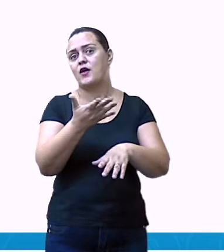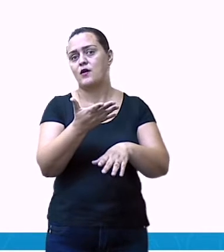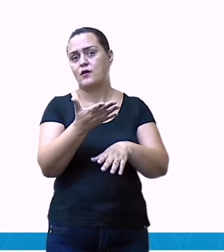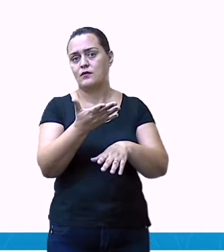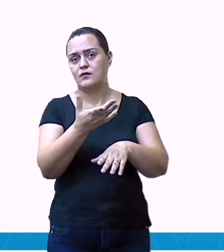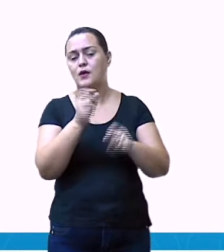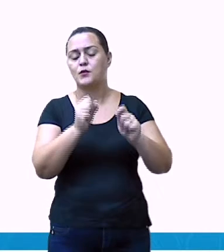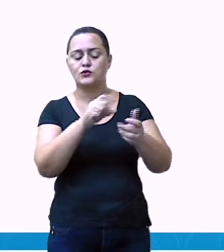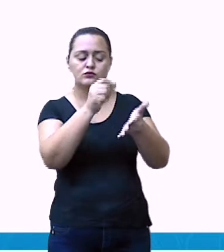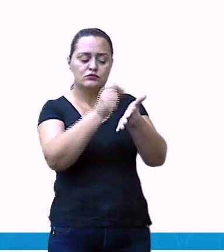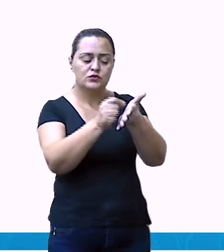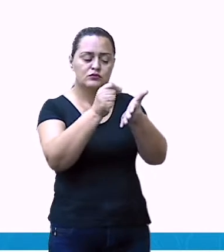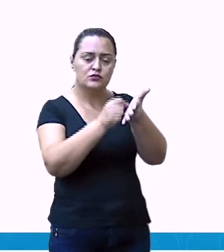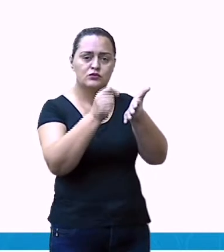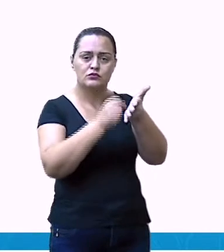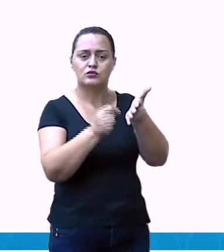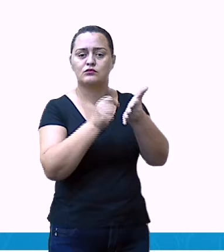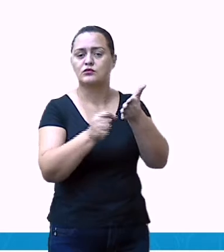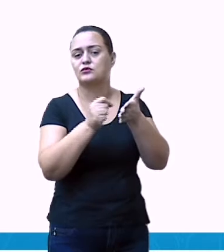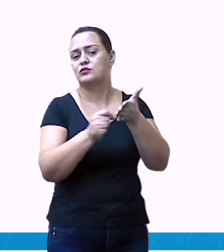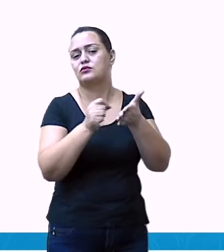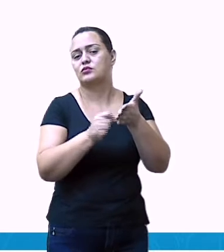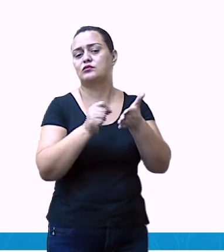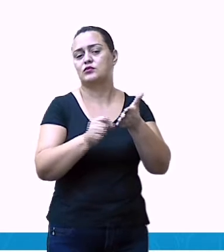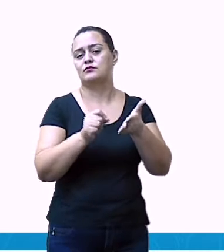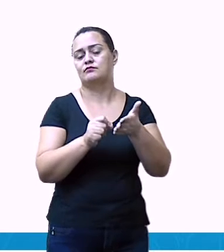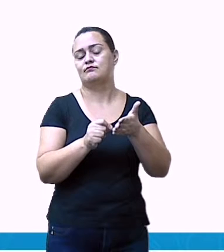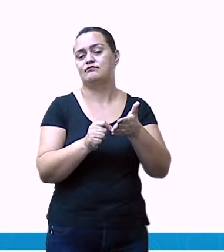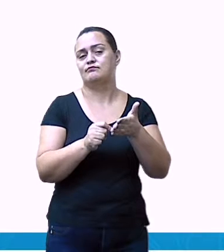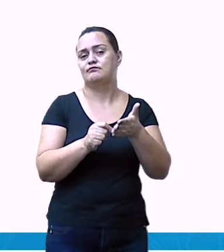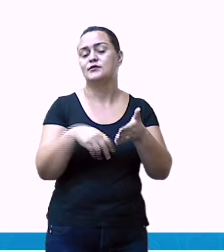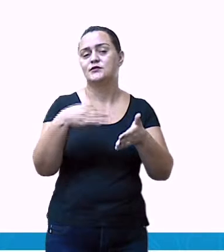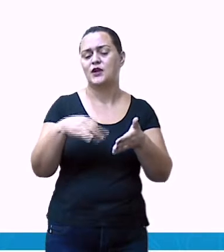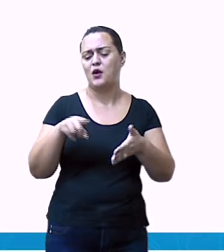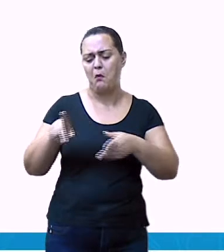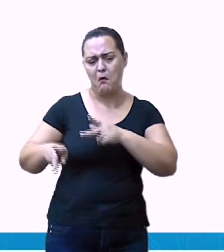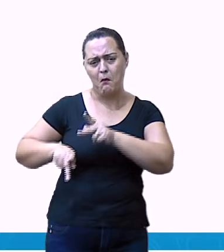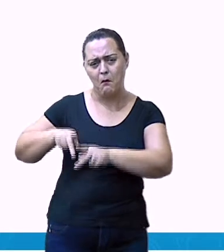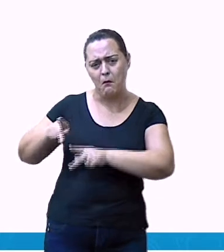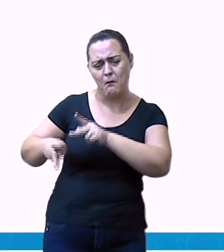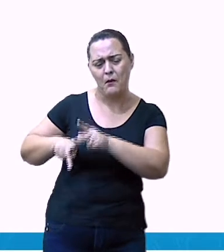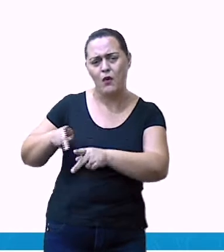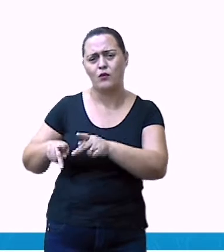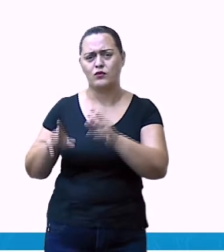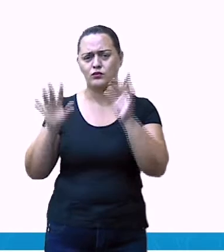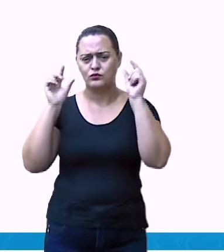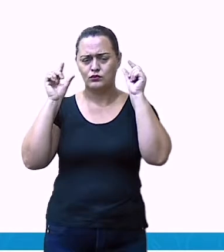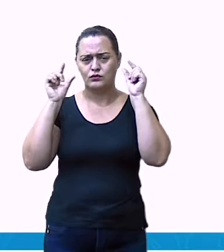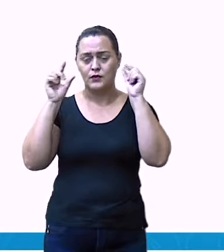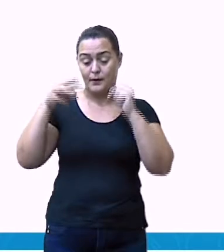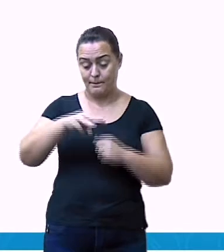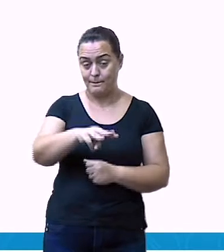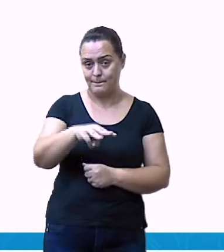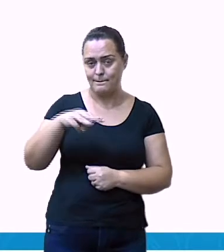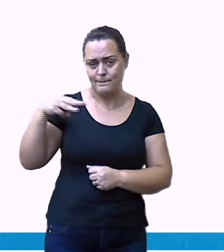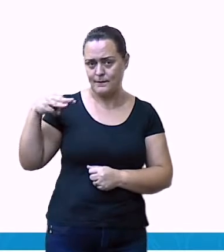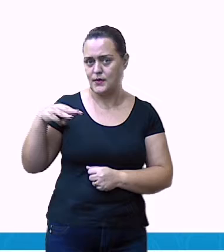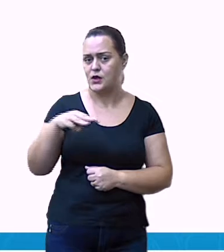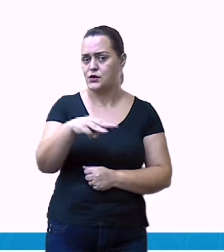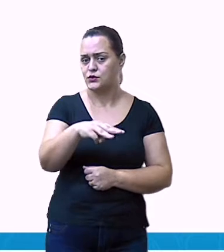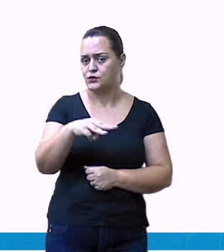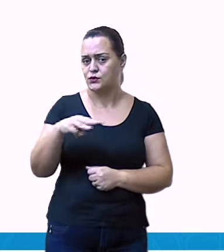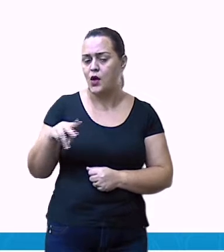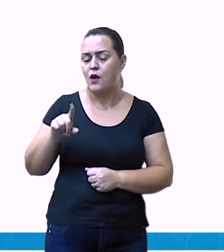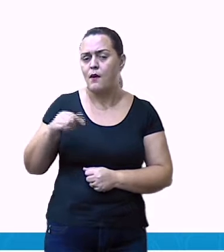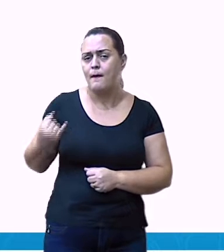foi importante a escrita deles? Olha, eles registravam o quê? Ideias, experiências e que